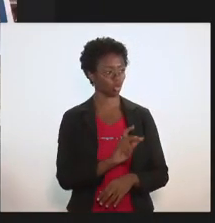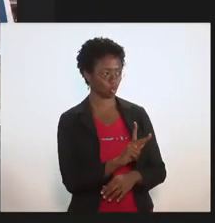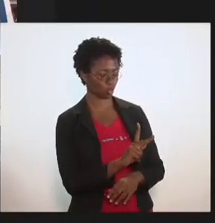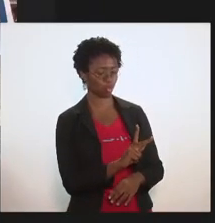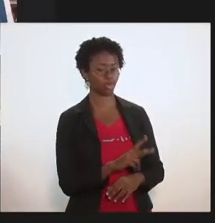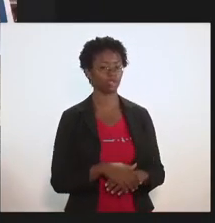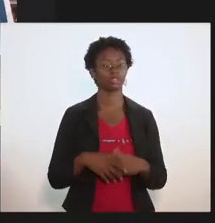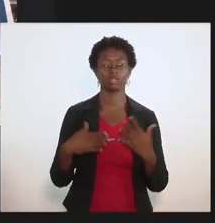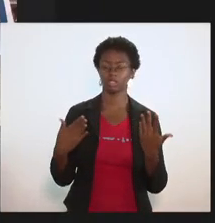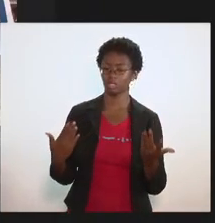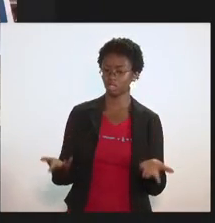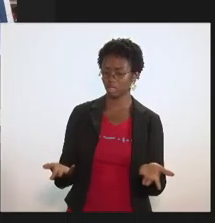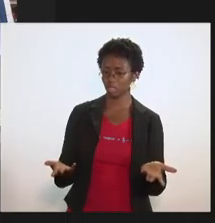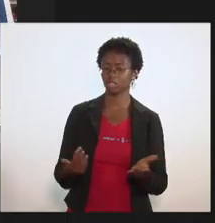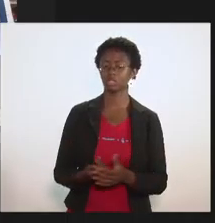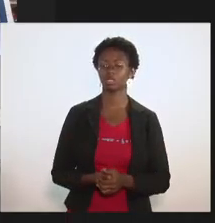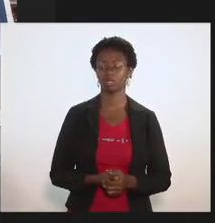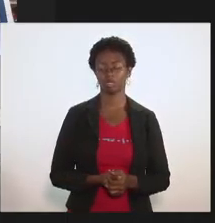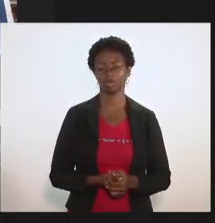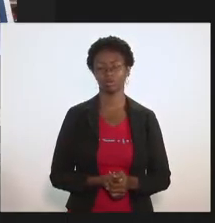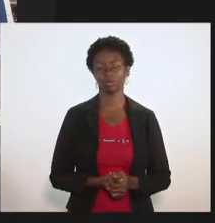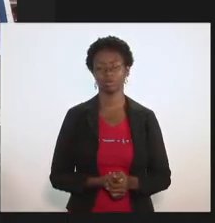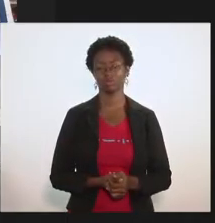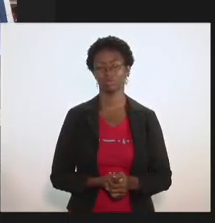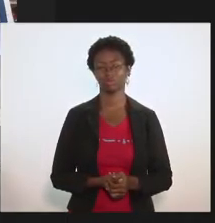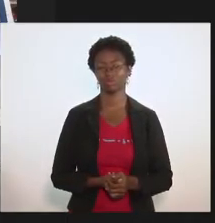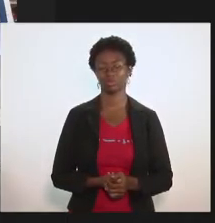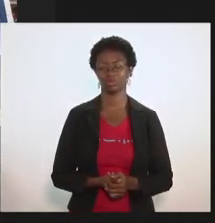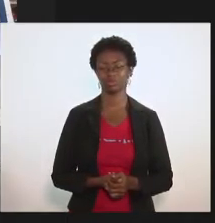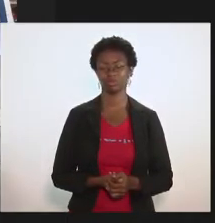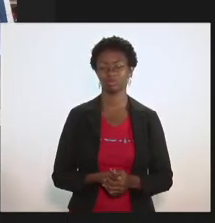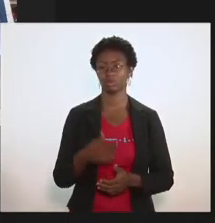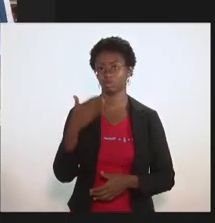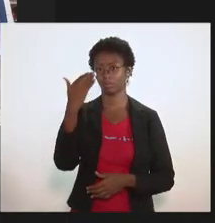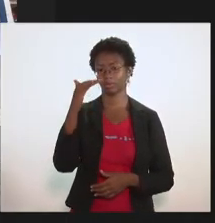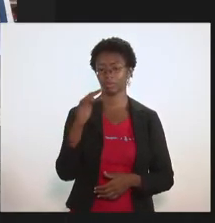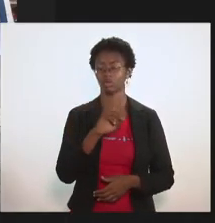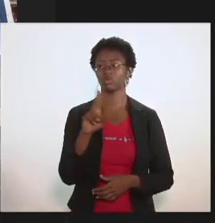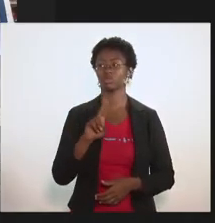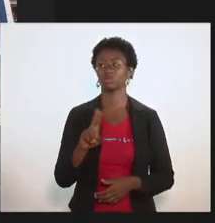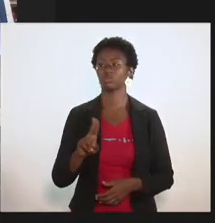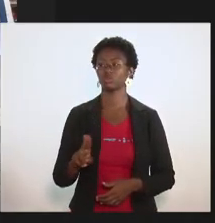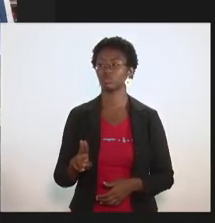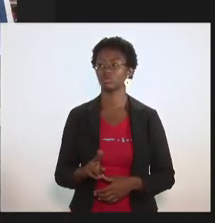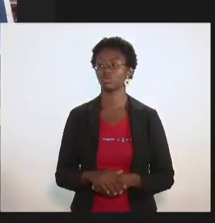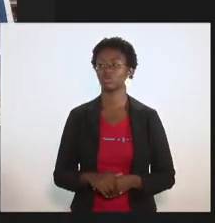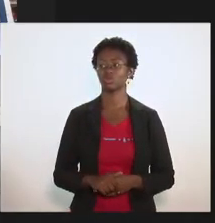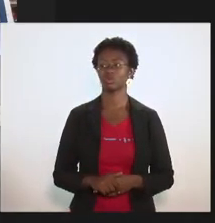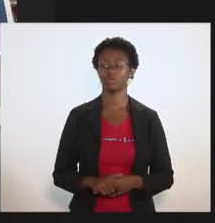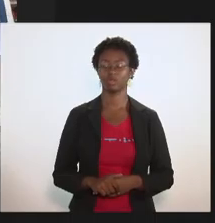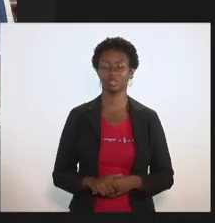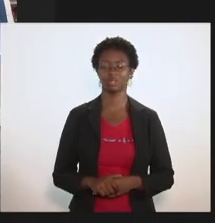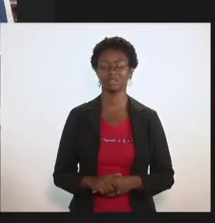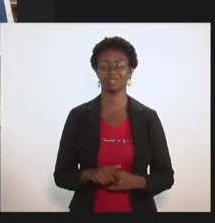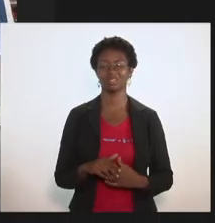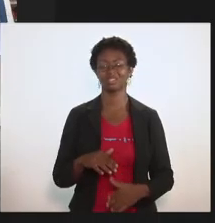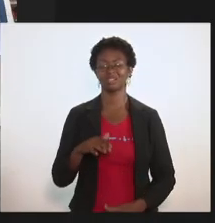Reis, cinco, votou Rodrigo Amorim, seis, e votou Max Lemos,